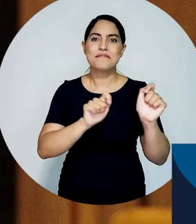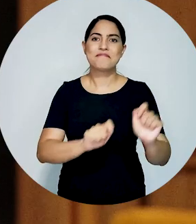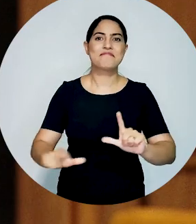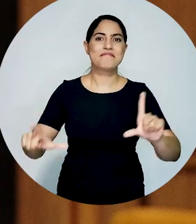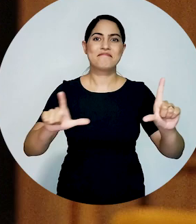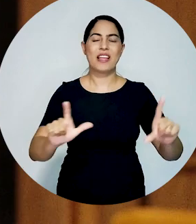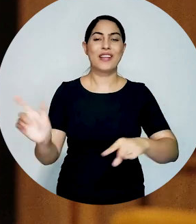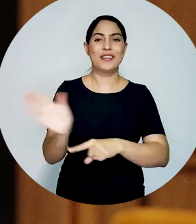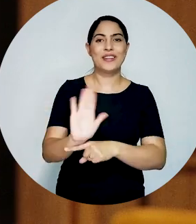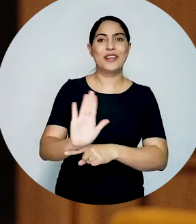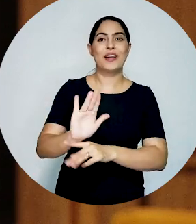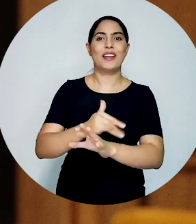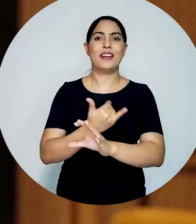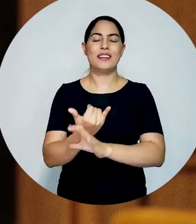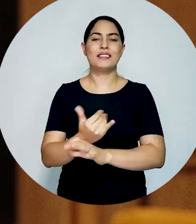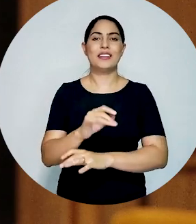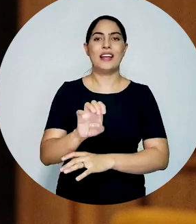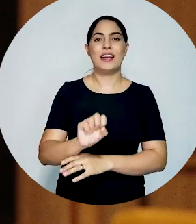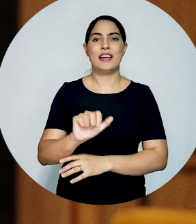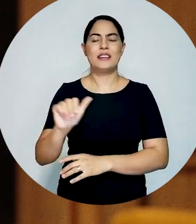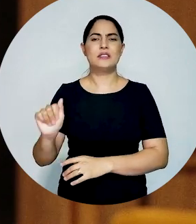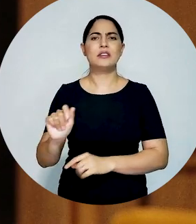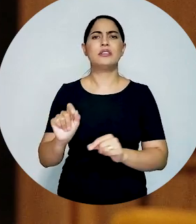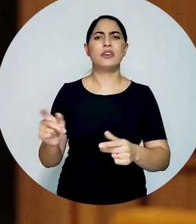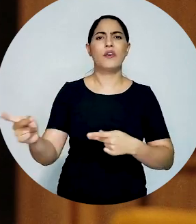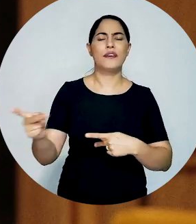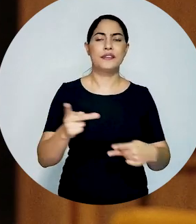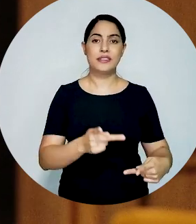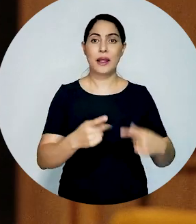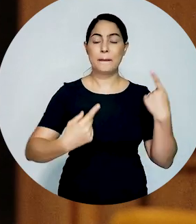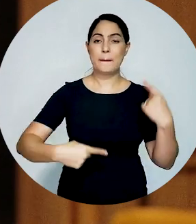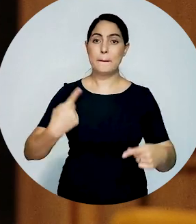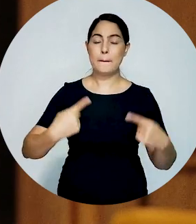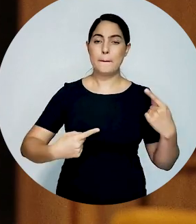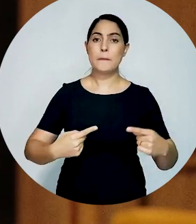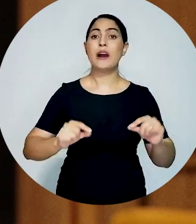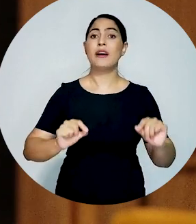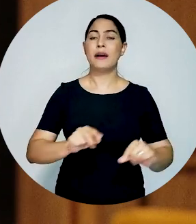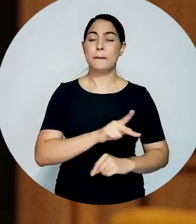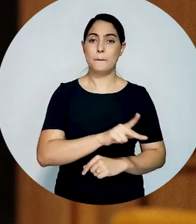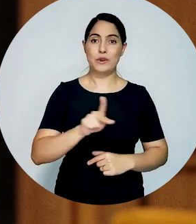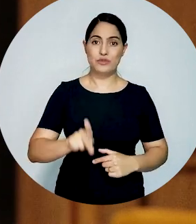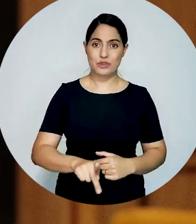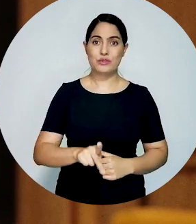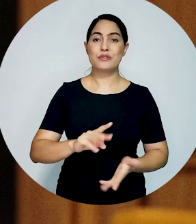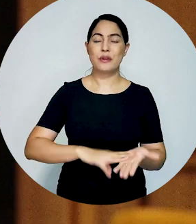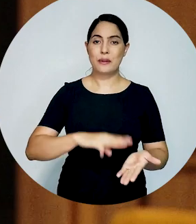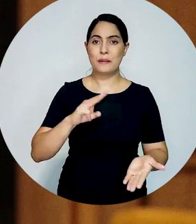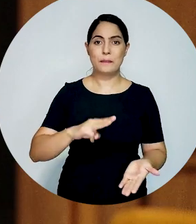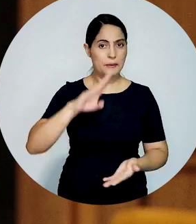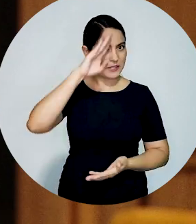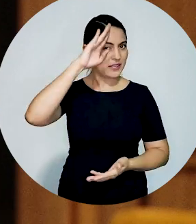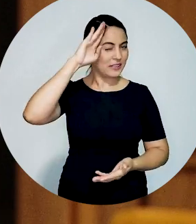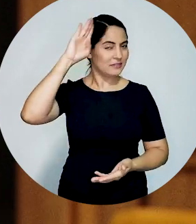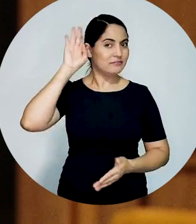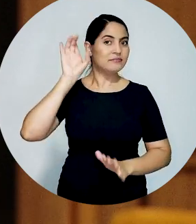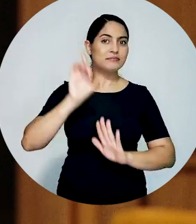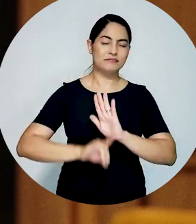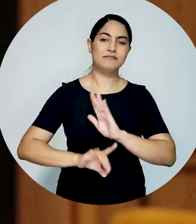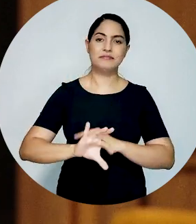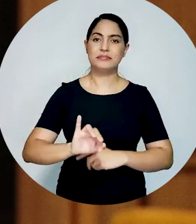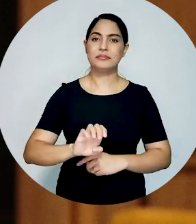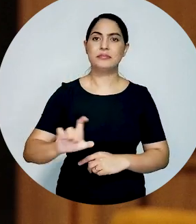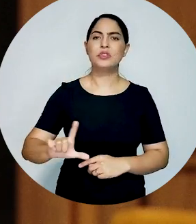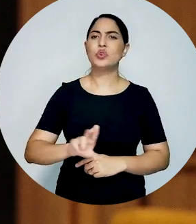O divórcio e os deveres matrimoniais. É o que dá conta mais uma transmissão da ESA Nacional no YouTube. O convidado dessa vez a participar